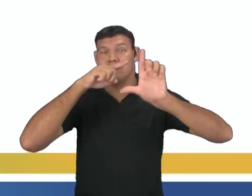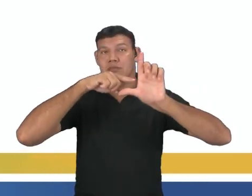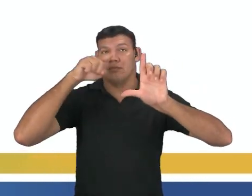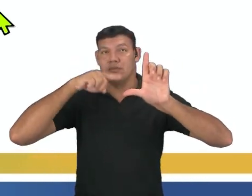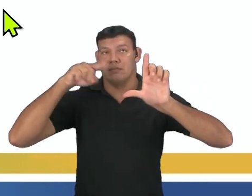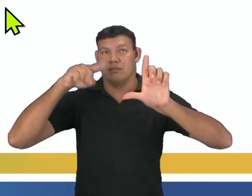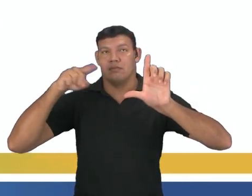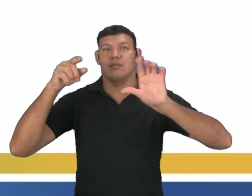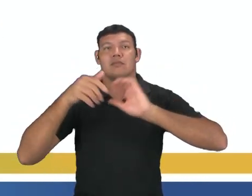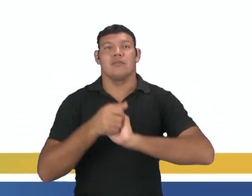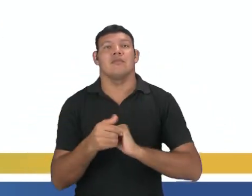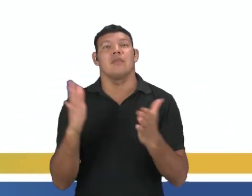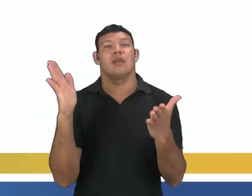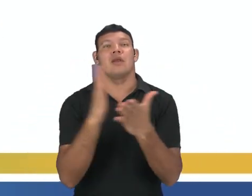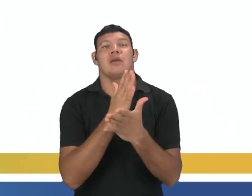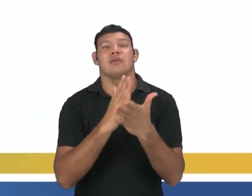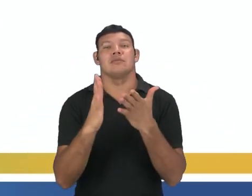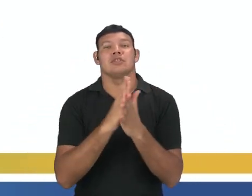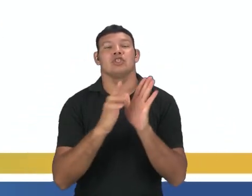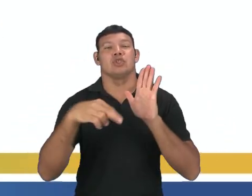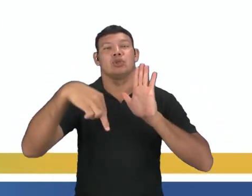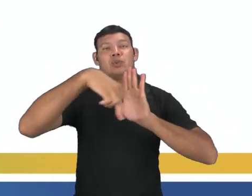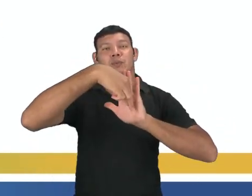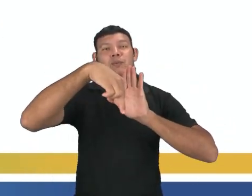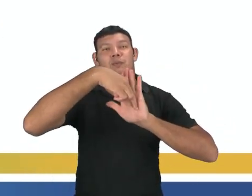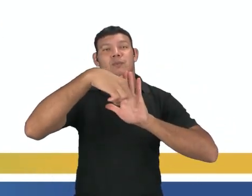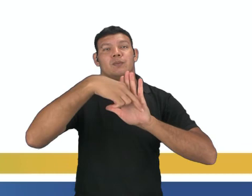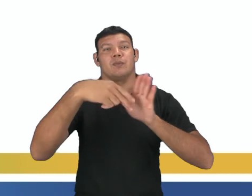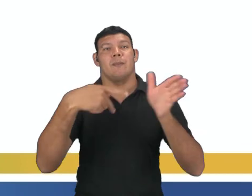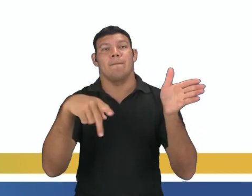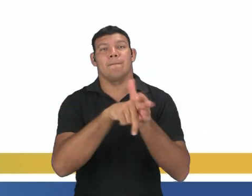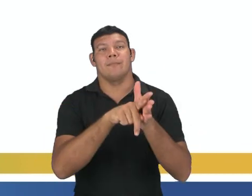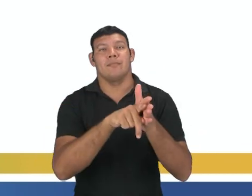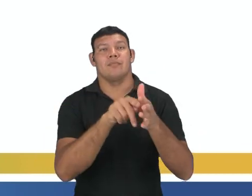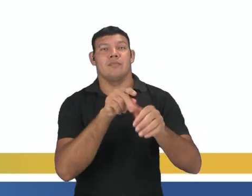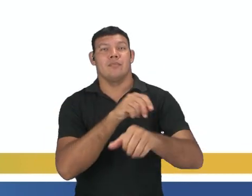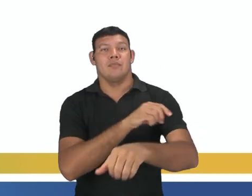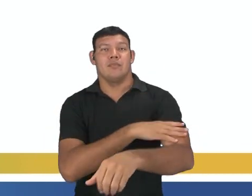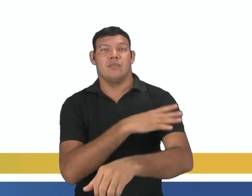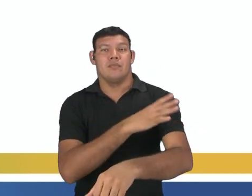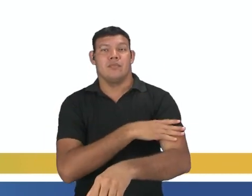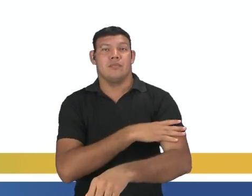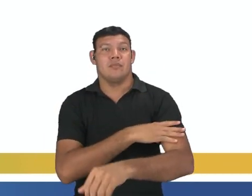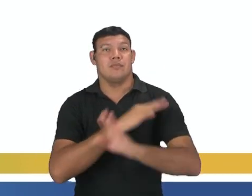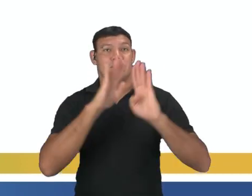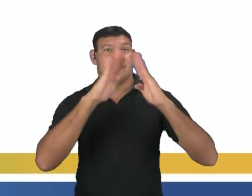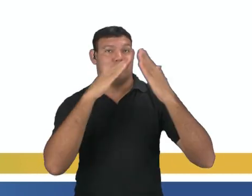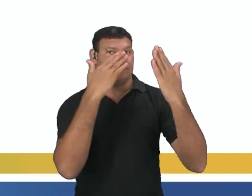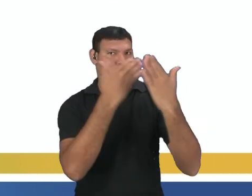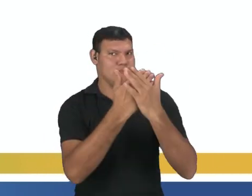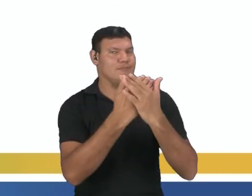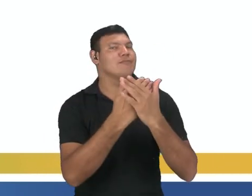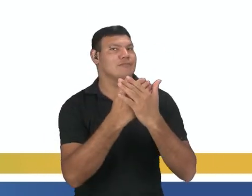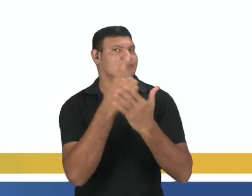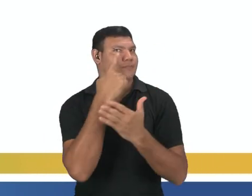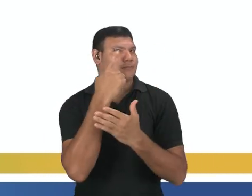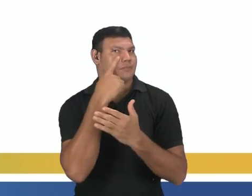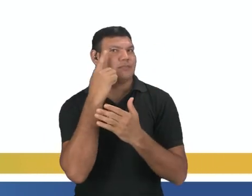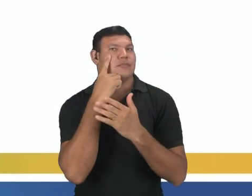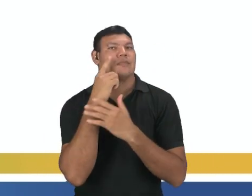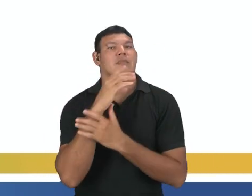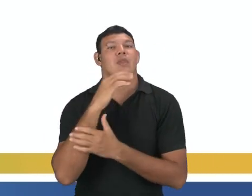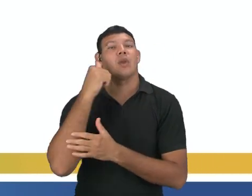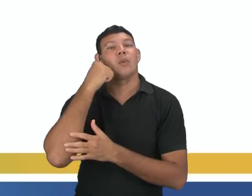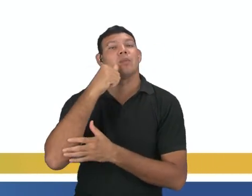Agora, olha só, observe o gráfico, as notas de alguns alunos do 4º ano, né, nessa escola aqui. Nós